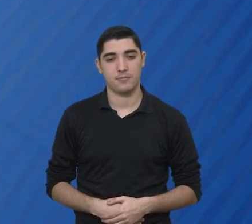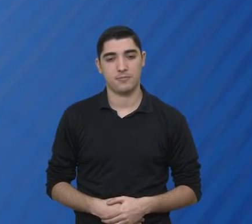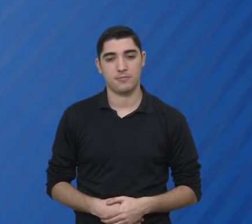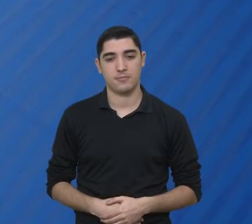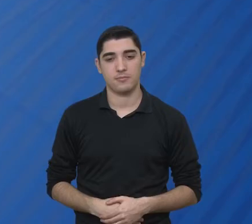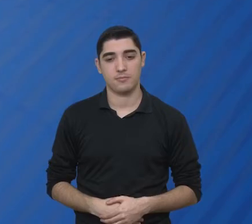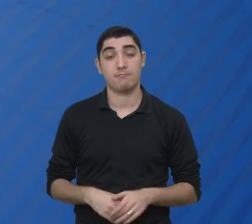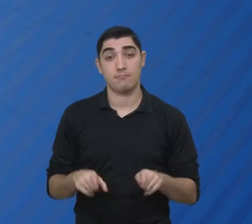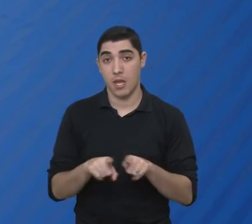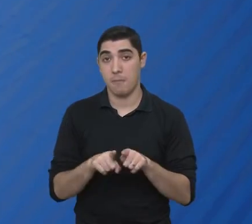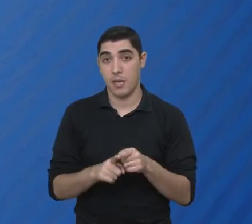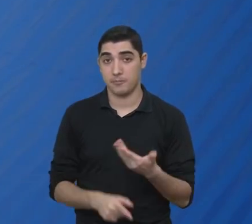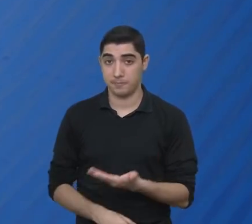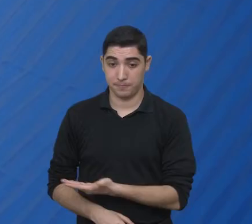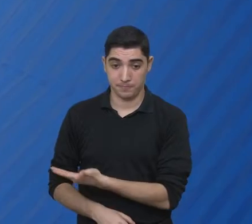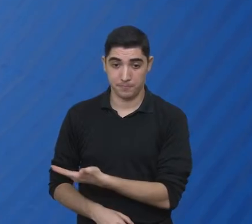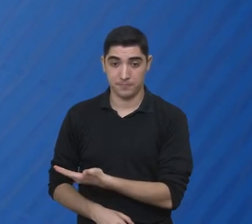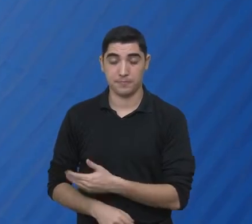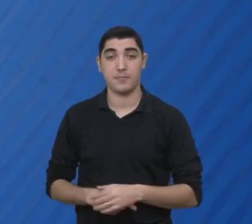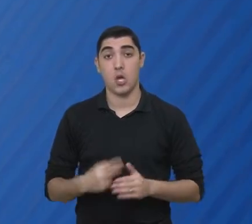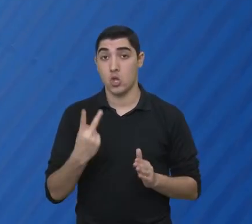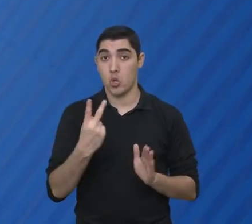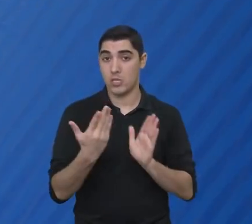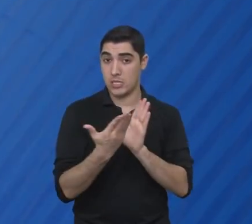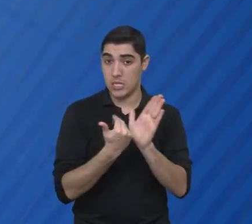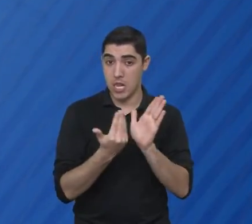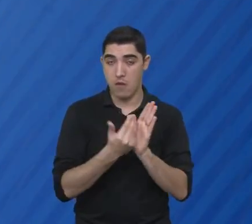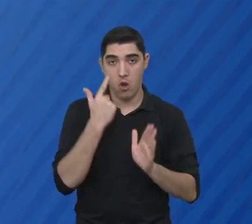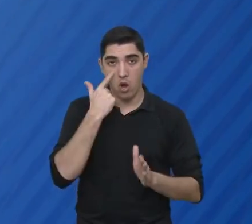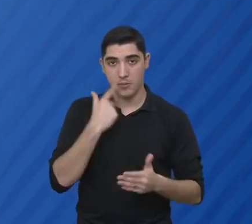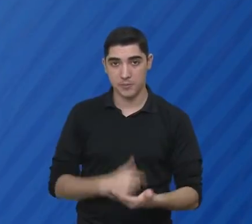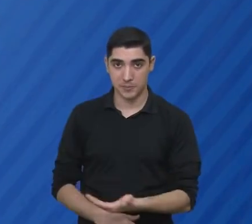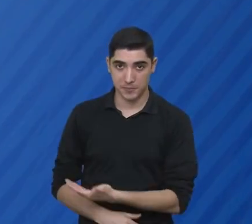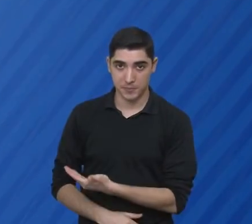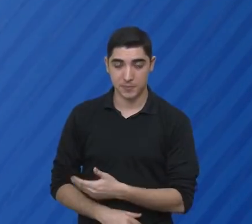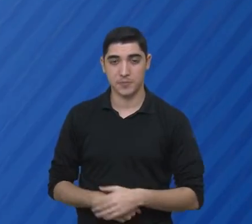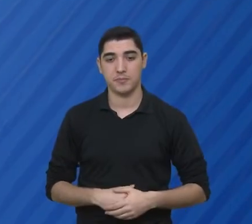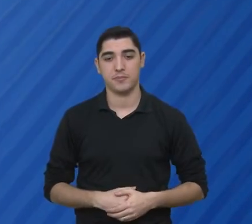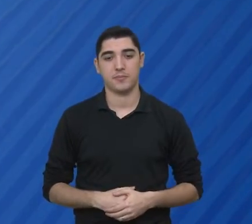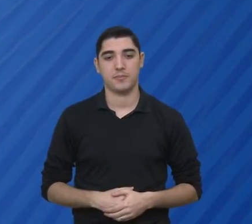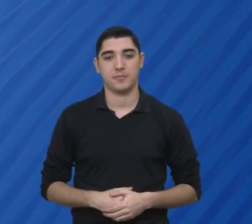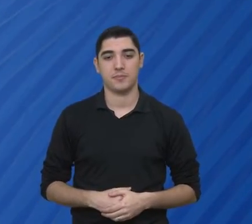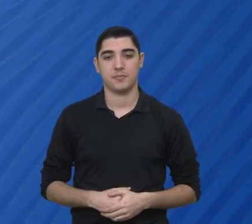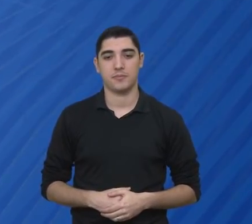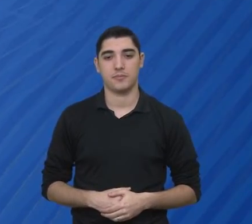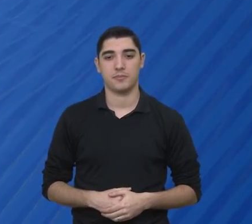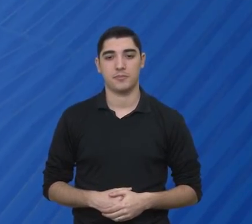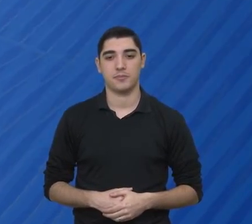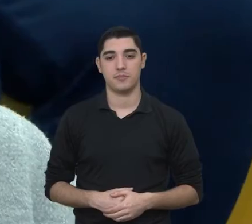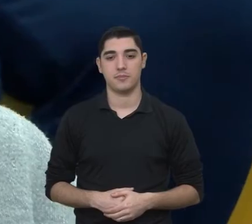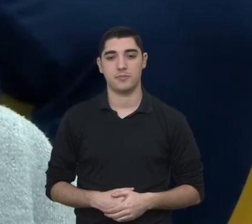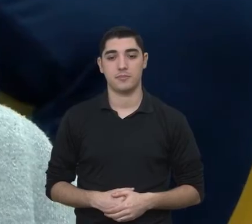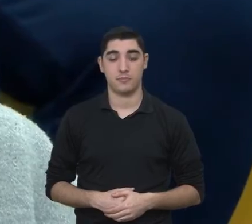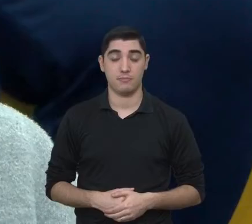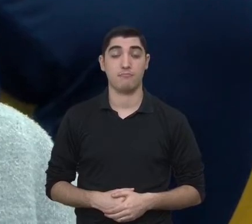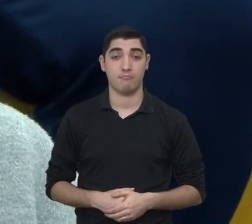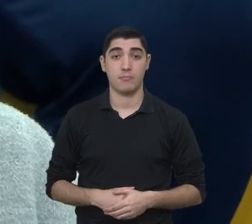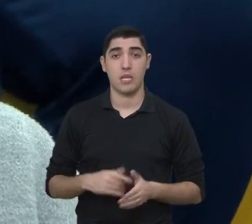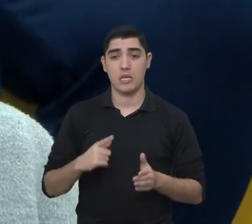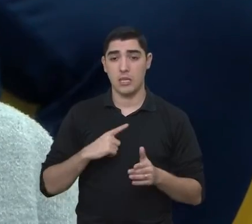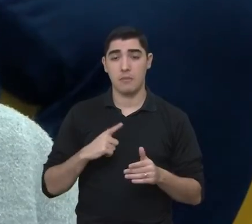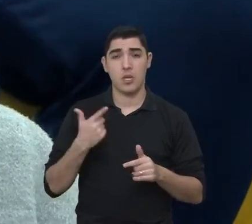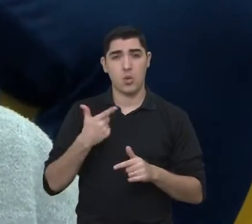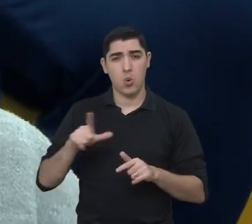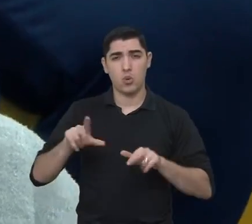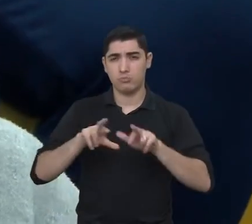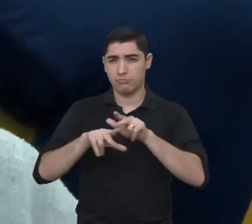dos Réus, os 2 primeiros volumes da obra História e Histórias de São José dos Campos, Álbum de São José